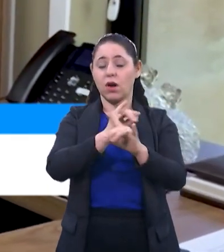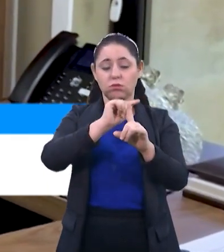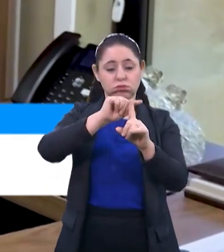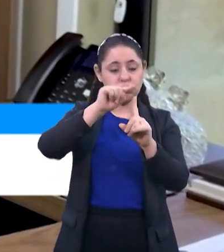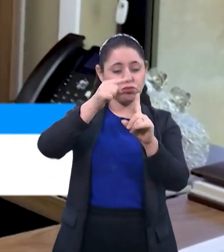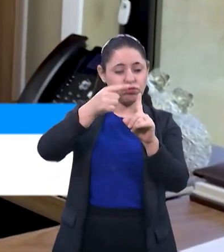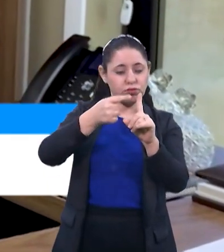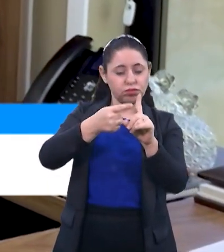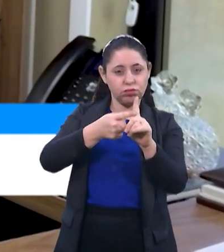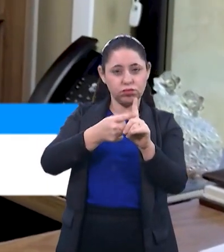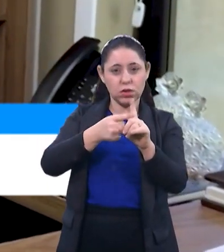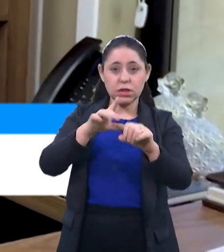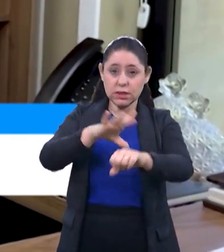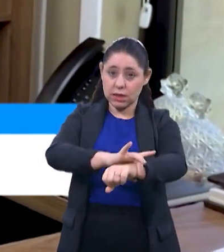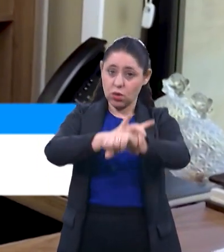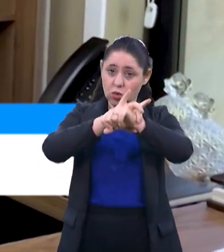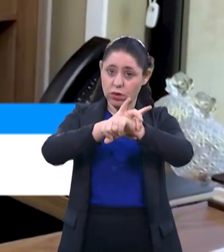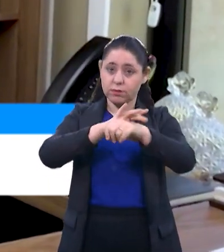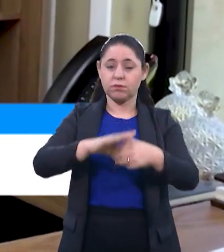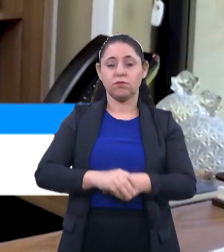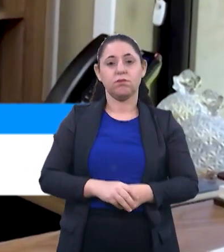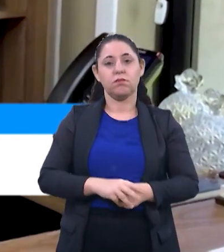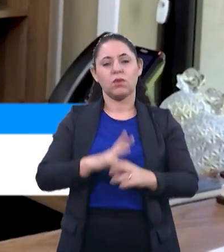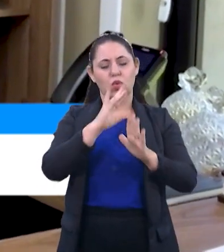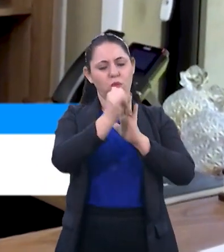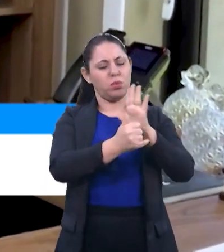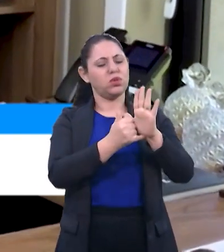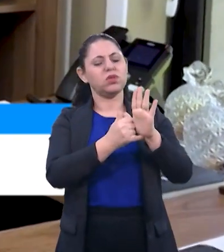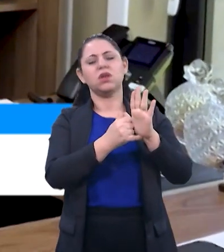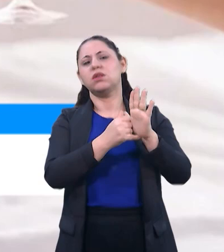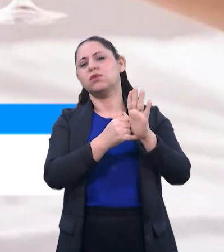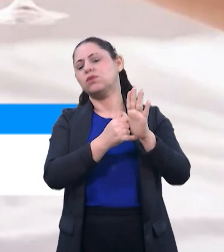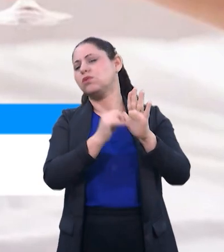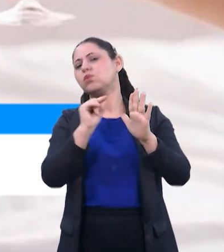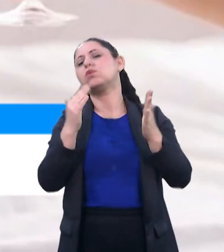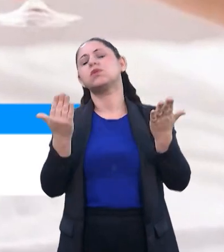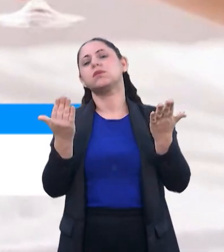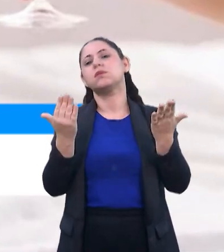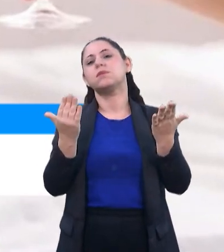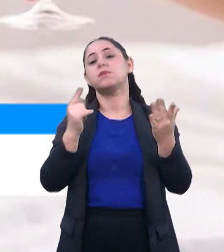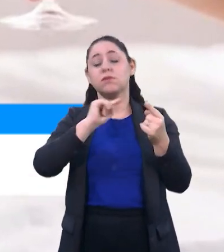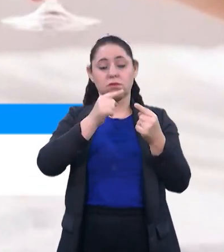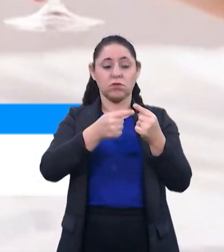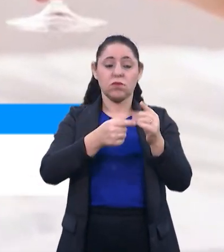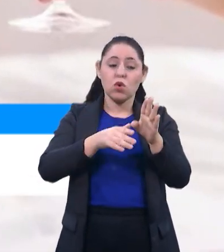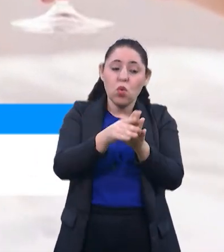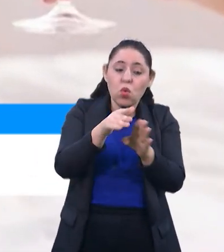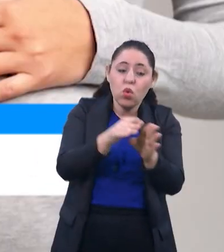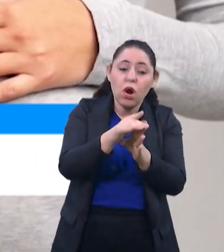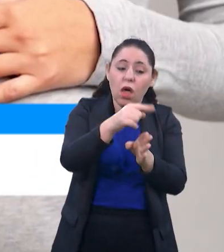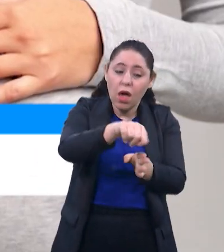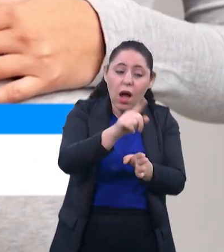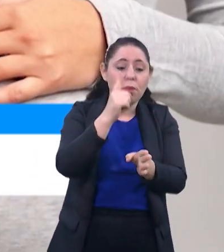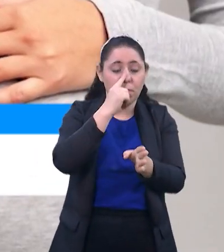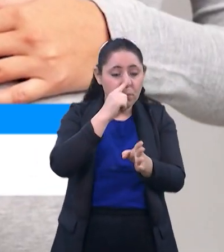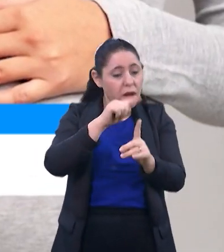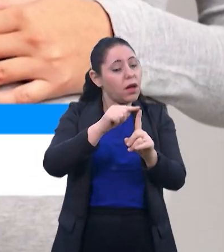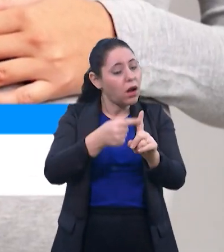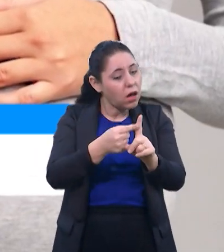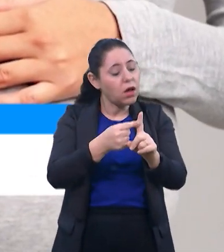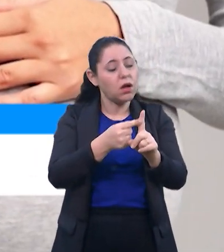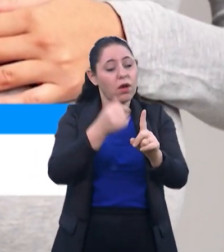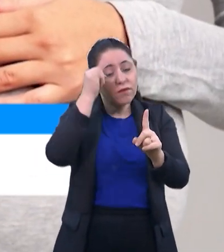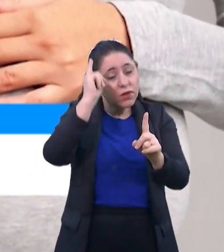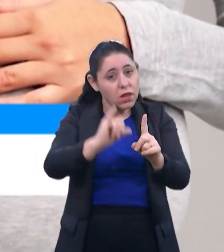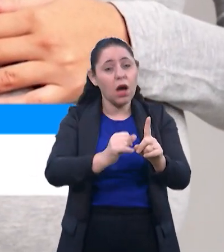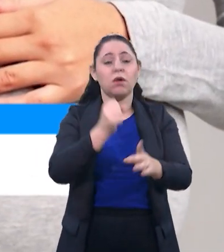Campanha Gravidez Segura. Esse projeto tem o objetivo de orientar as gestantes sobre os riscos do consumo